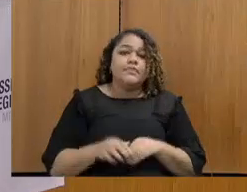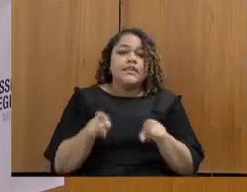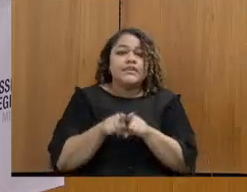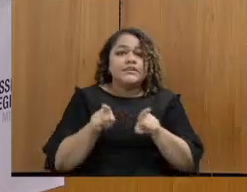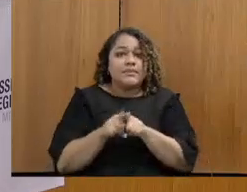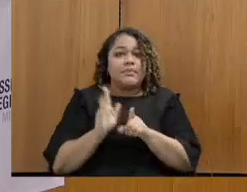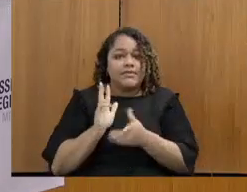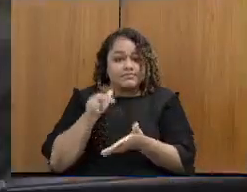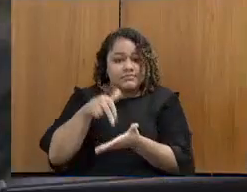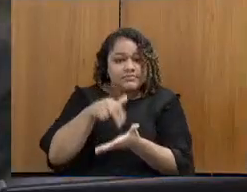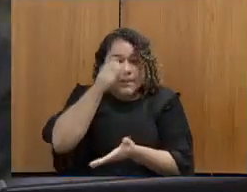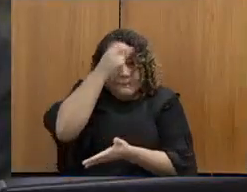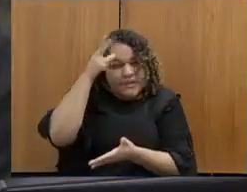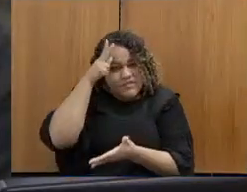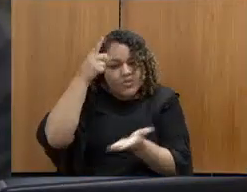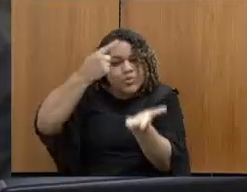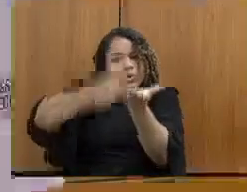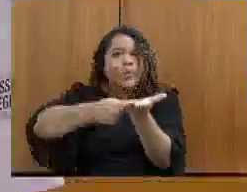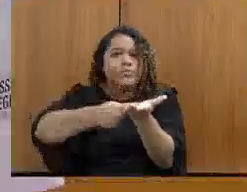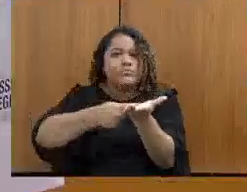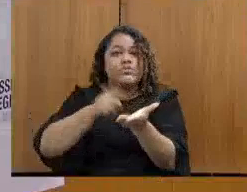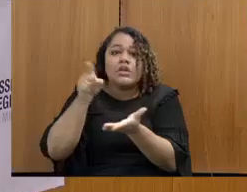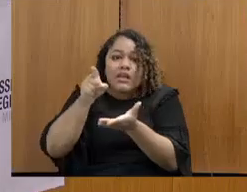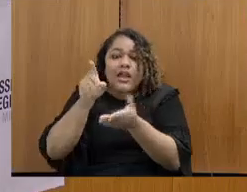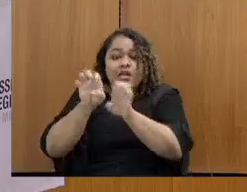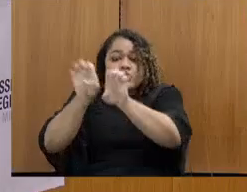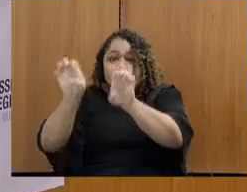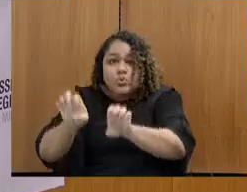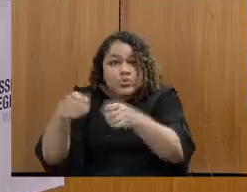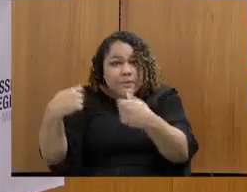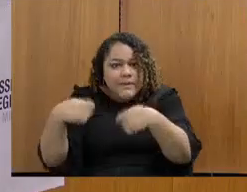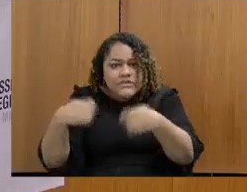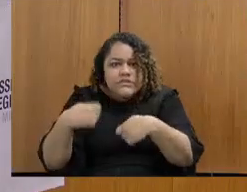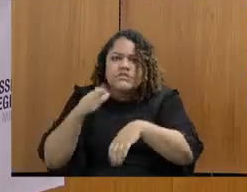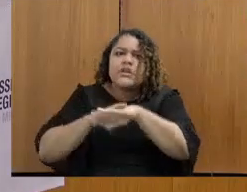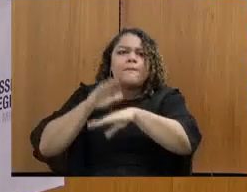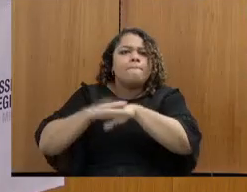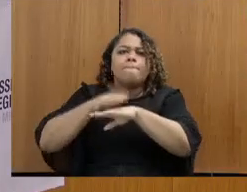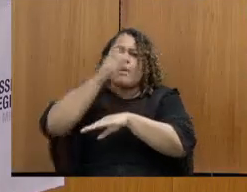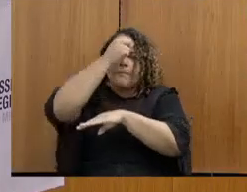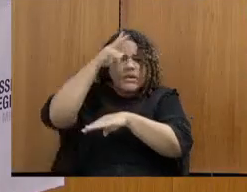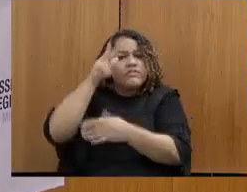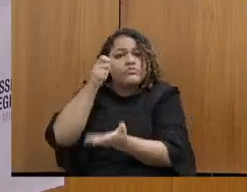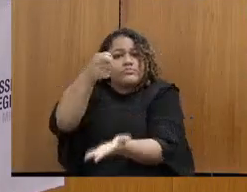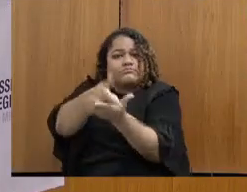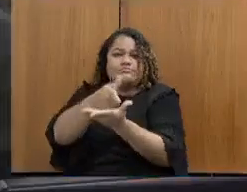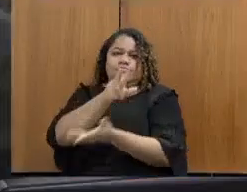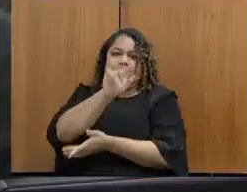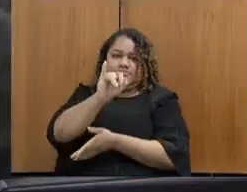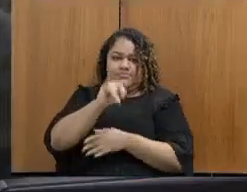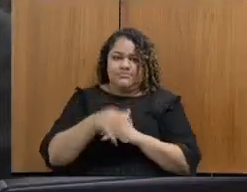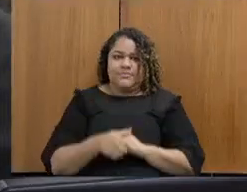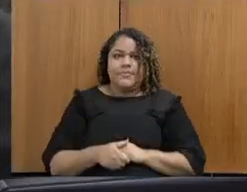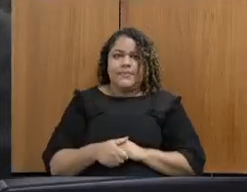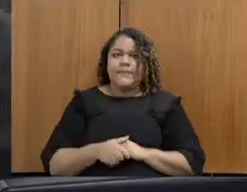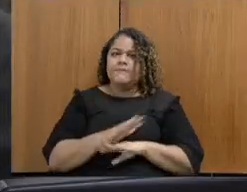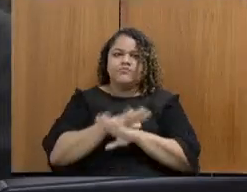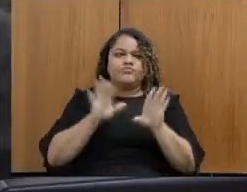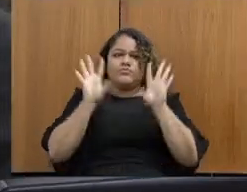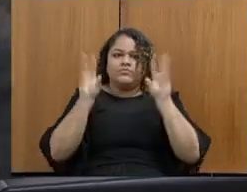toda a infraestrutura necessária será arcada pela própria prefeitura era o que eu tinha muito obrigado obrigado Deputado